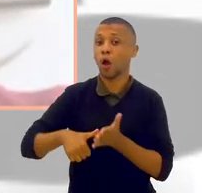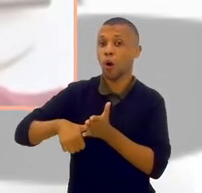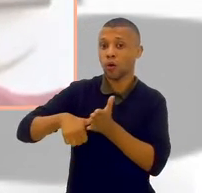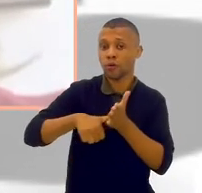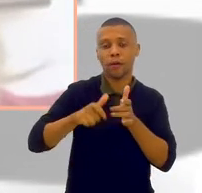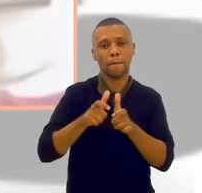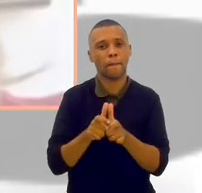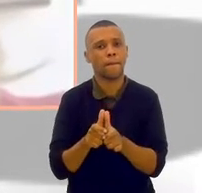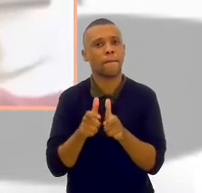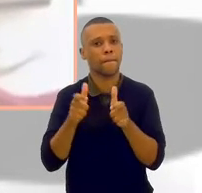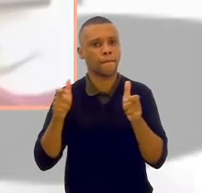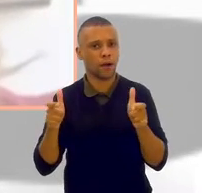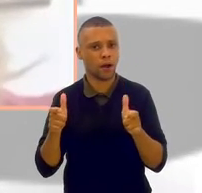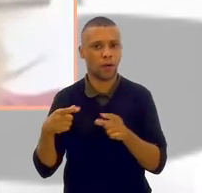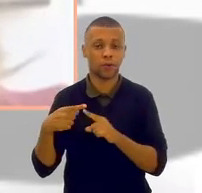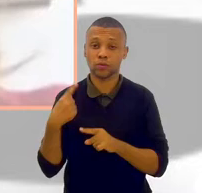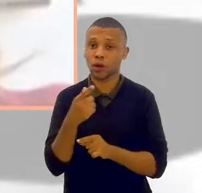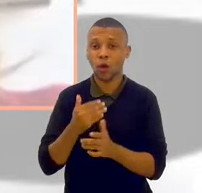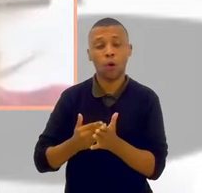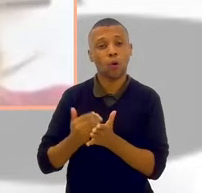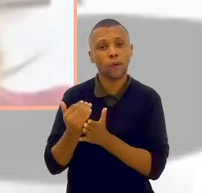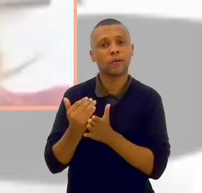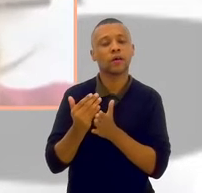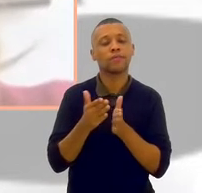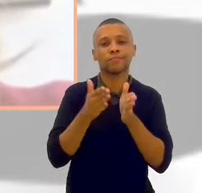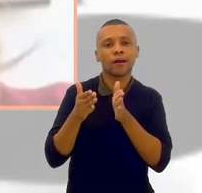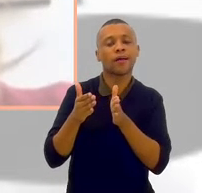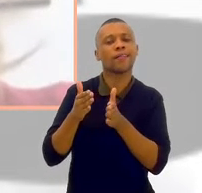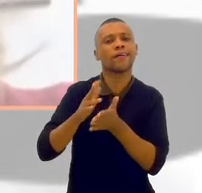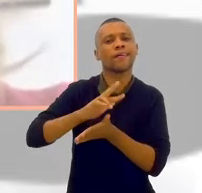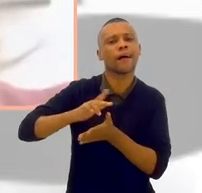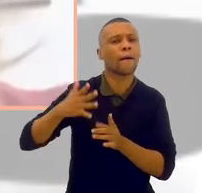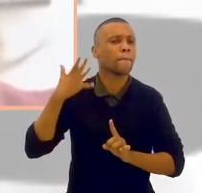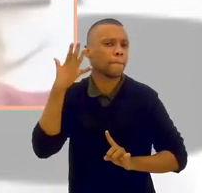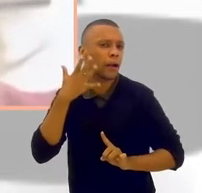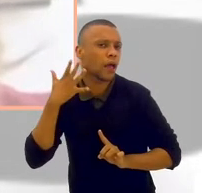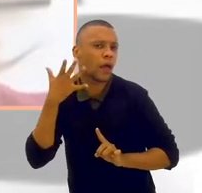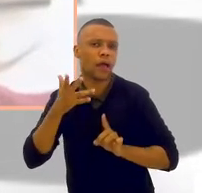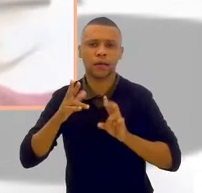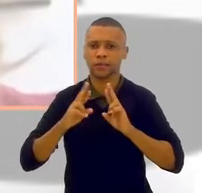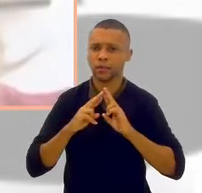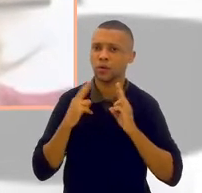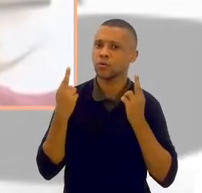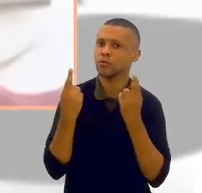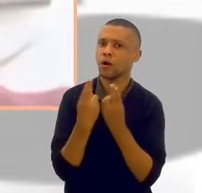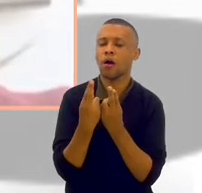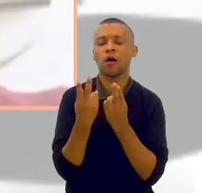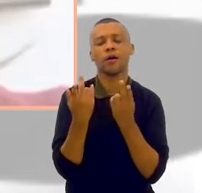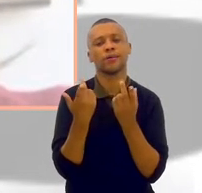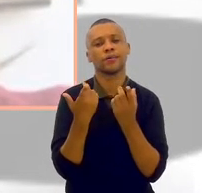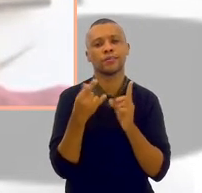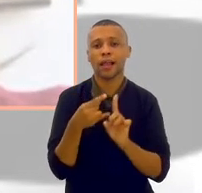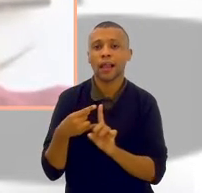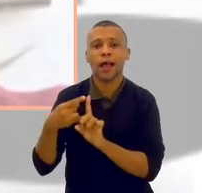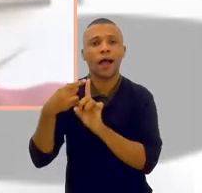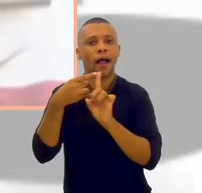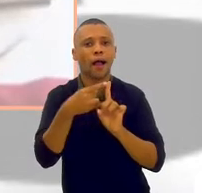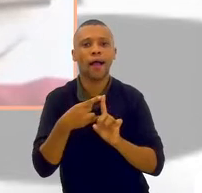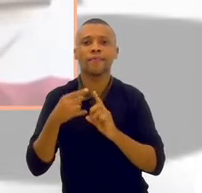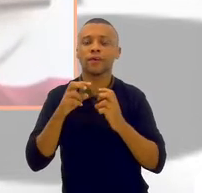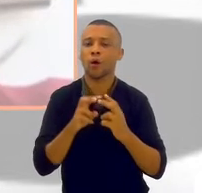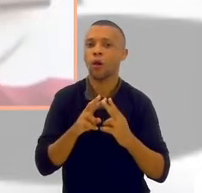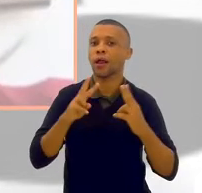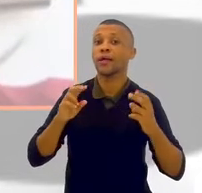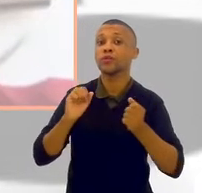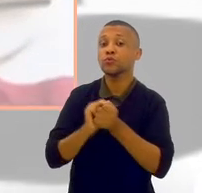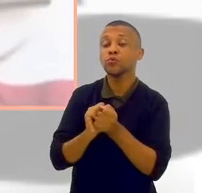Os associados aumentaram porque nós passamos a fazer várias palestras, reuniões, né, lives